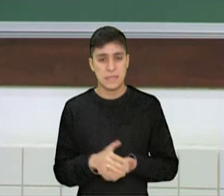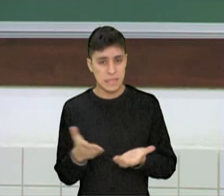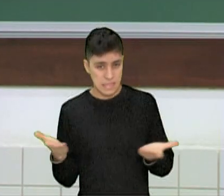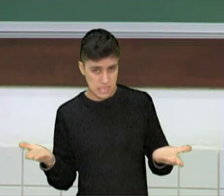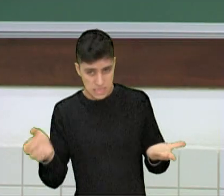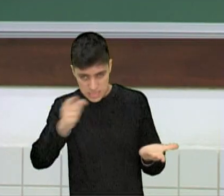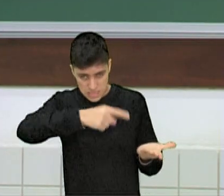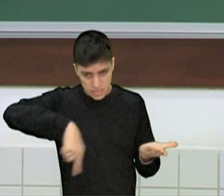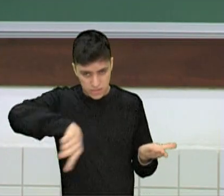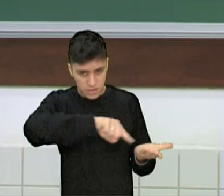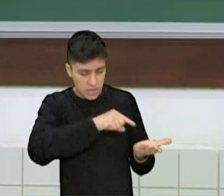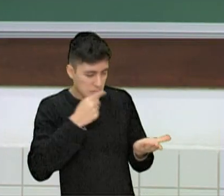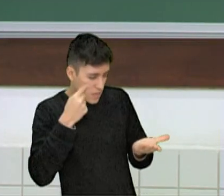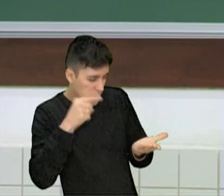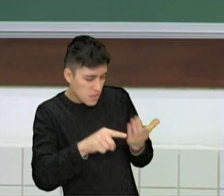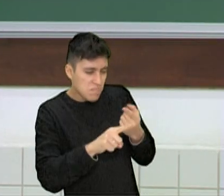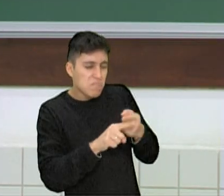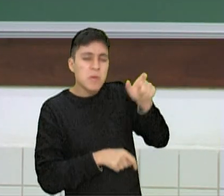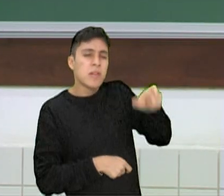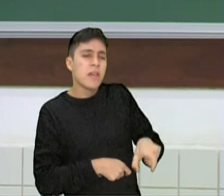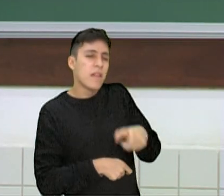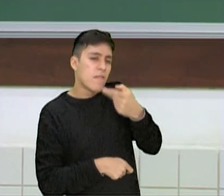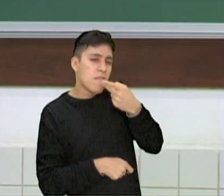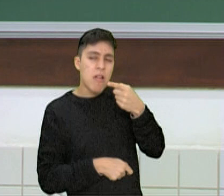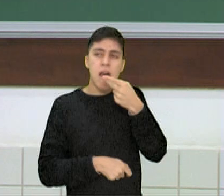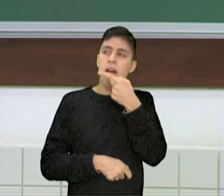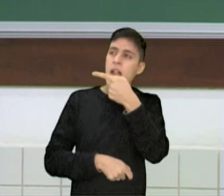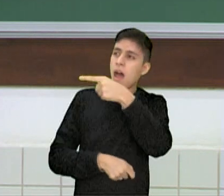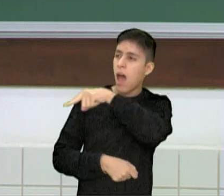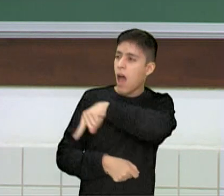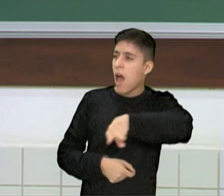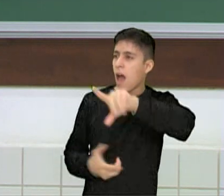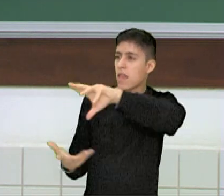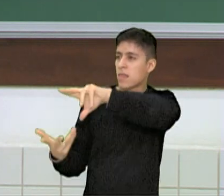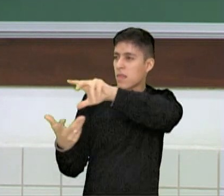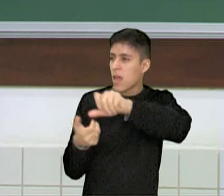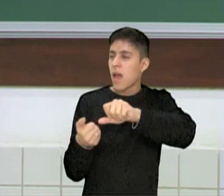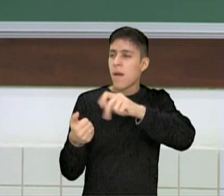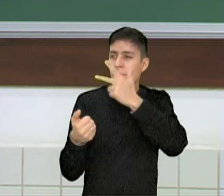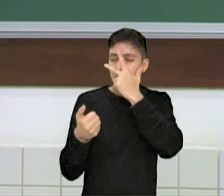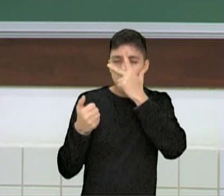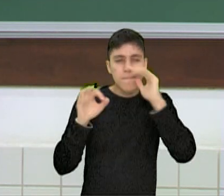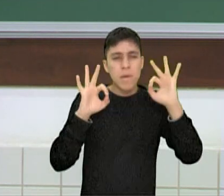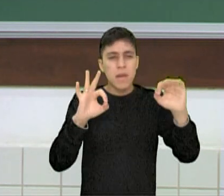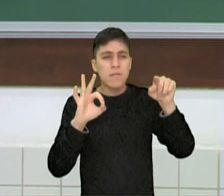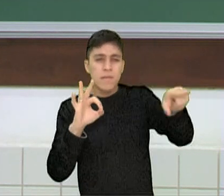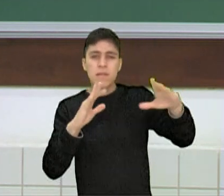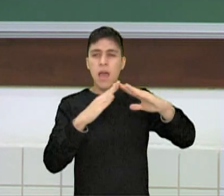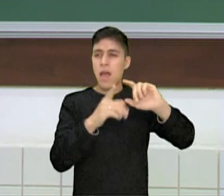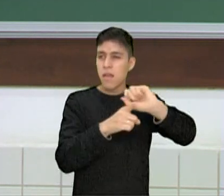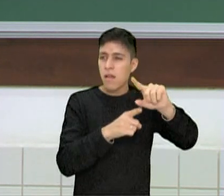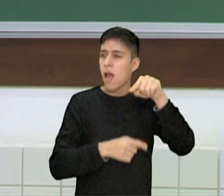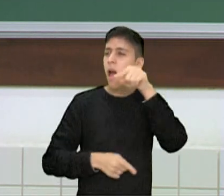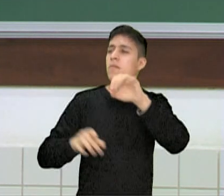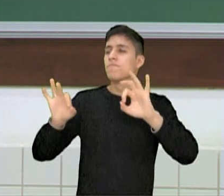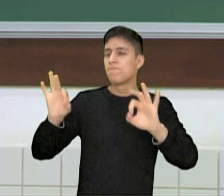Descobriram por que o Gatu está dizendo que parece que o planeta Terra é uma casa alugada? Vamos à resposta?